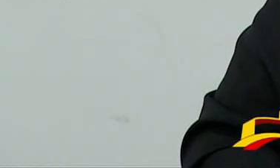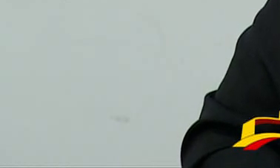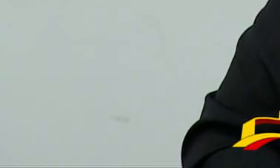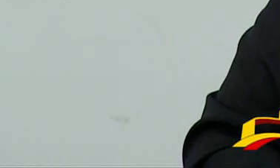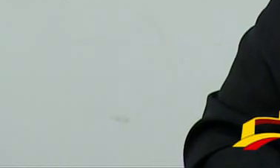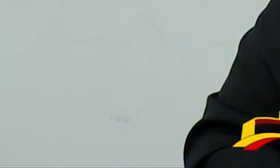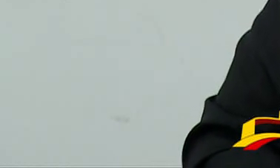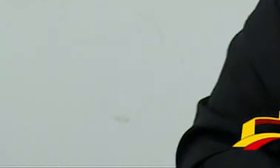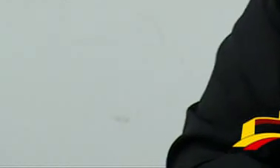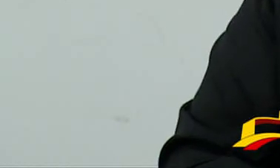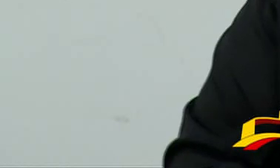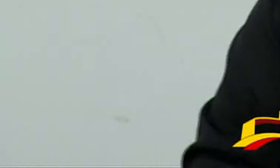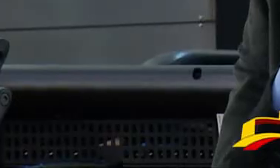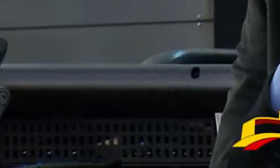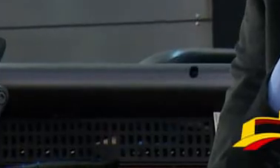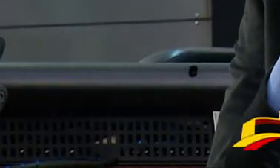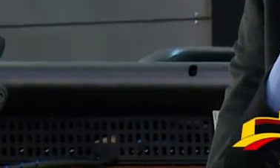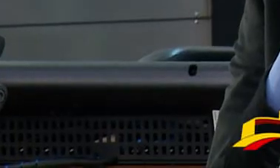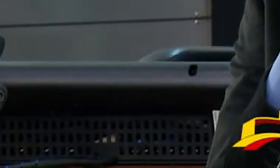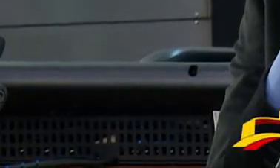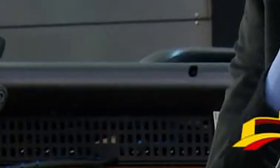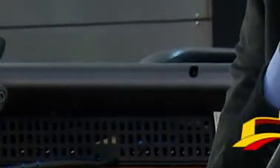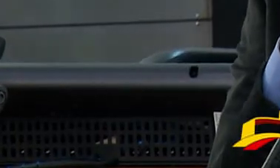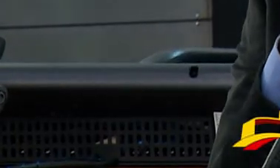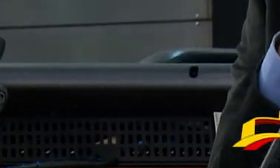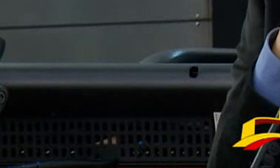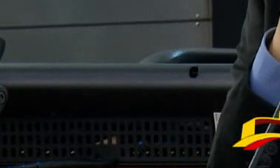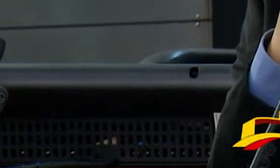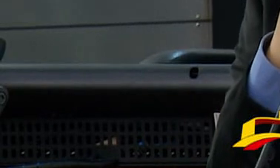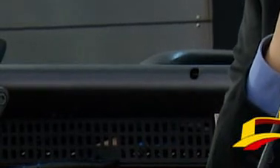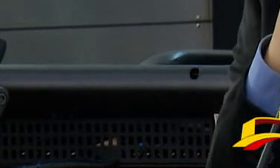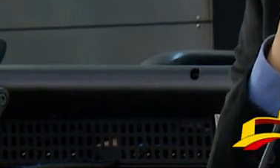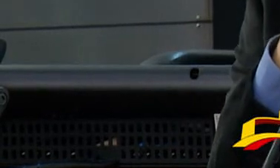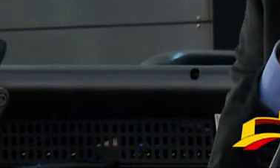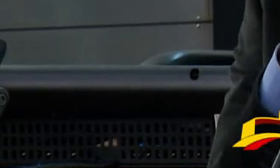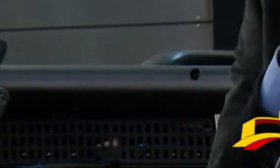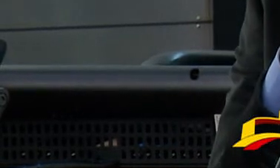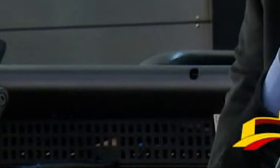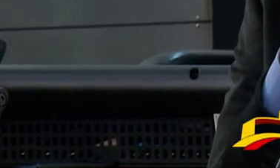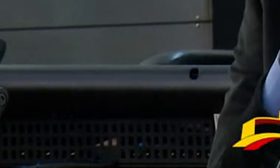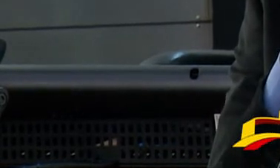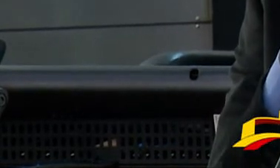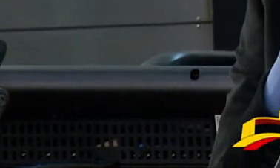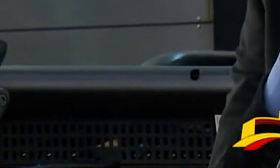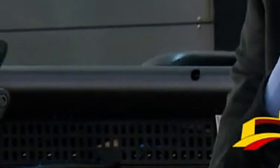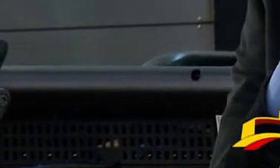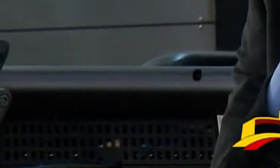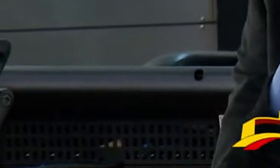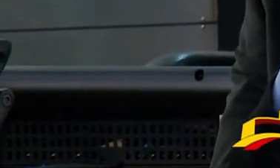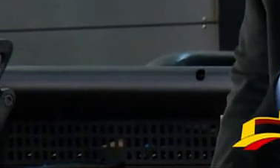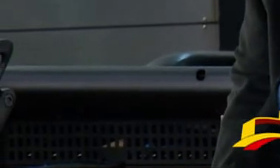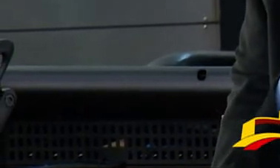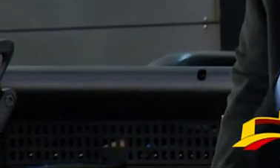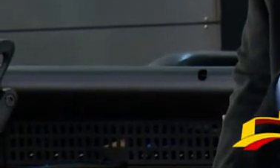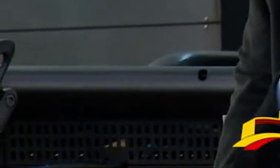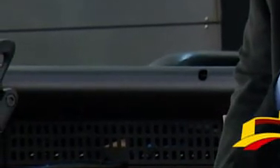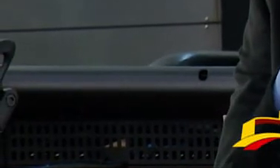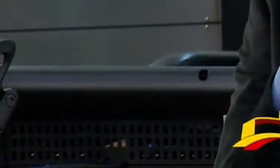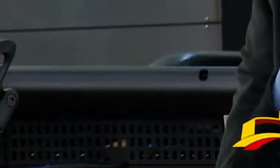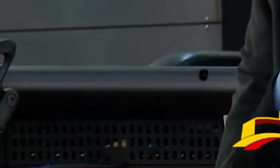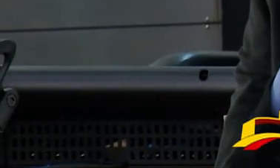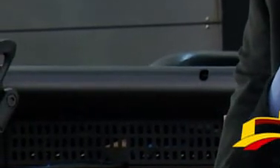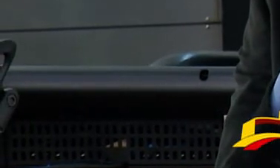Bom, obrigado, presidente. Vamos fazer aqui corroborar com a fala do vereador Silvano, que eu sei que Vossa Excelência atende, seu gabinete sempre está cheio,